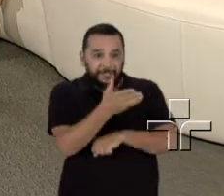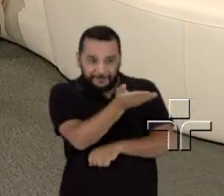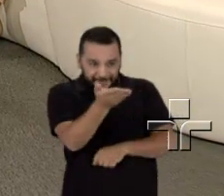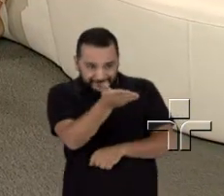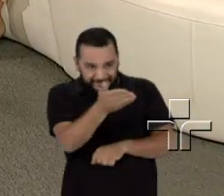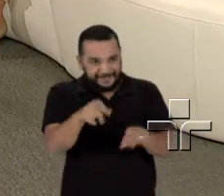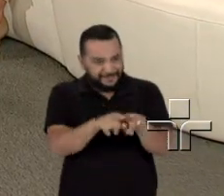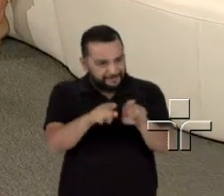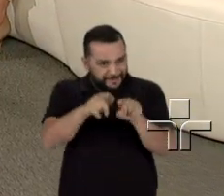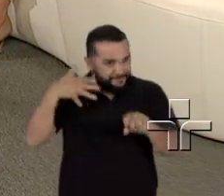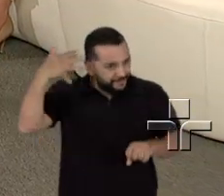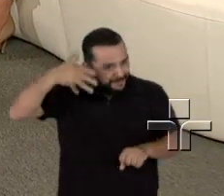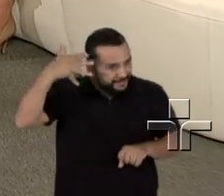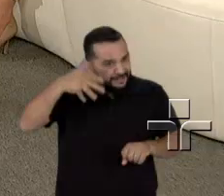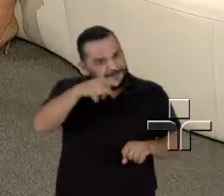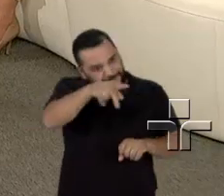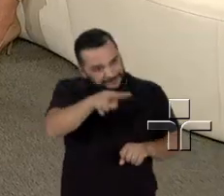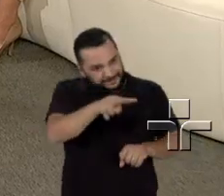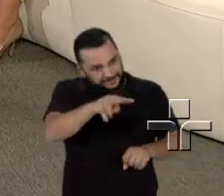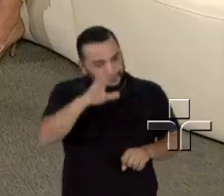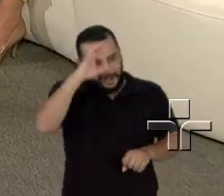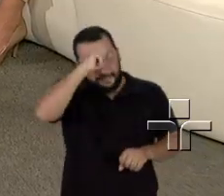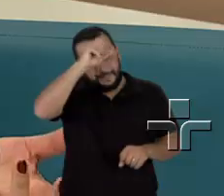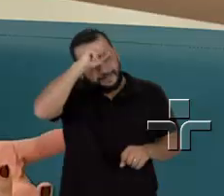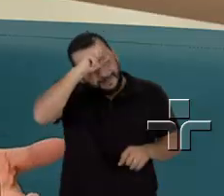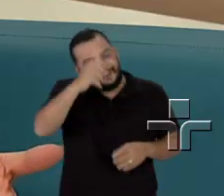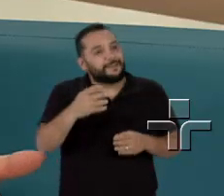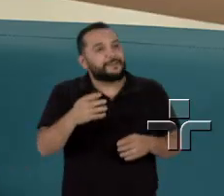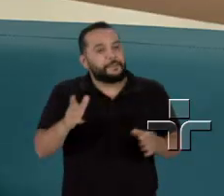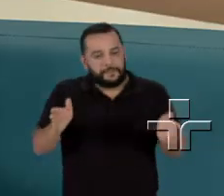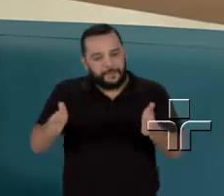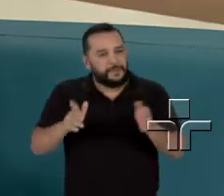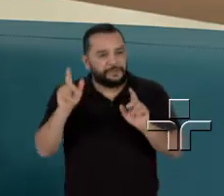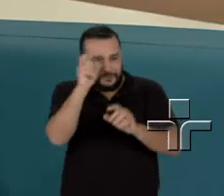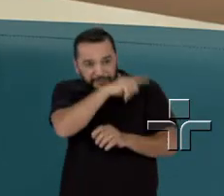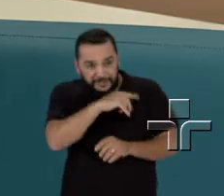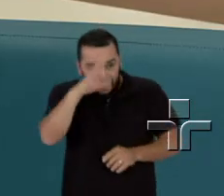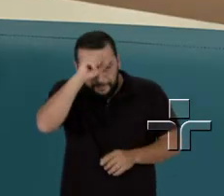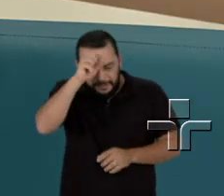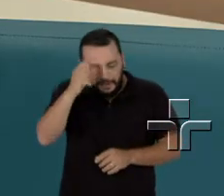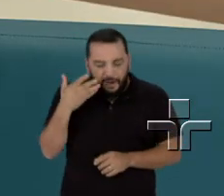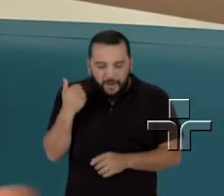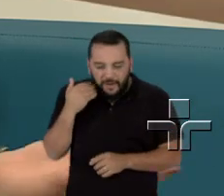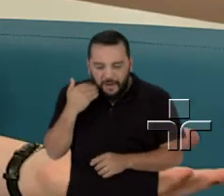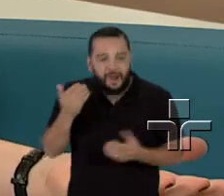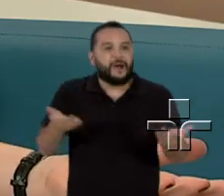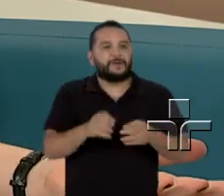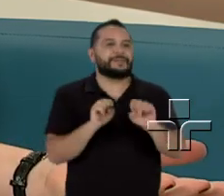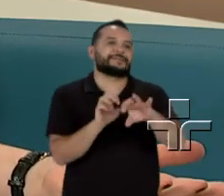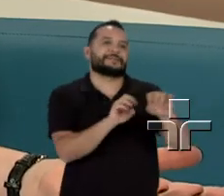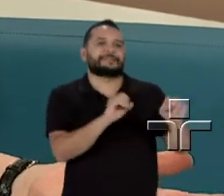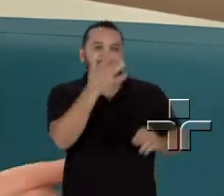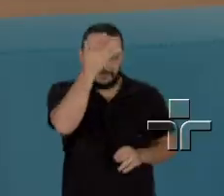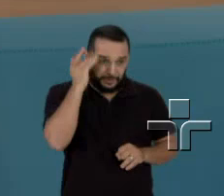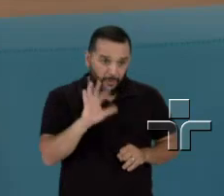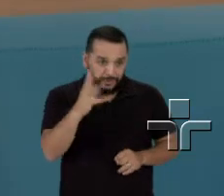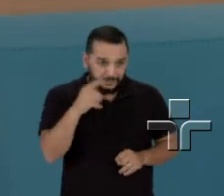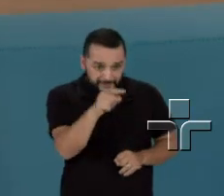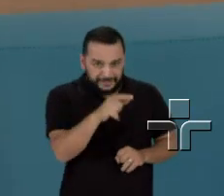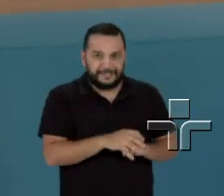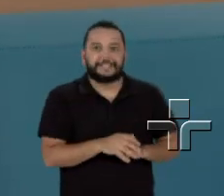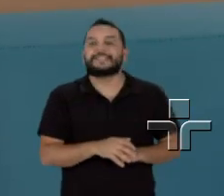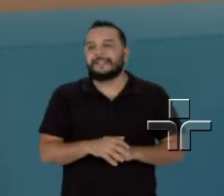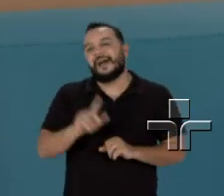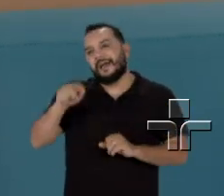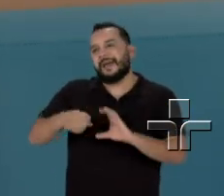dão palestras vocês também aprenderam numa situação de dificuldade e passaram a ensinar os outros não é patrícia isso acontecer você é uma